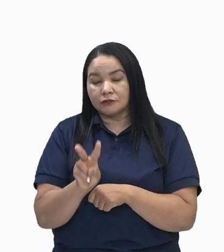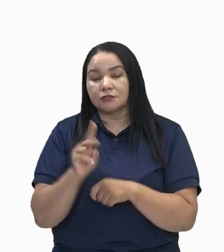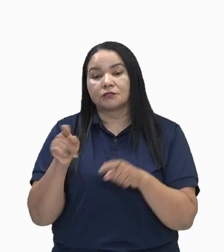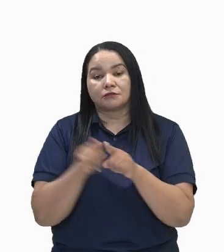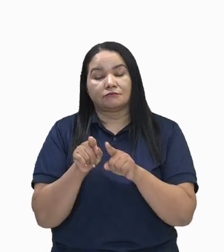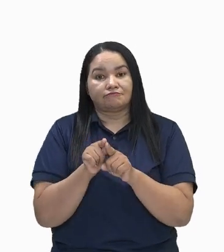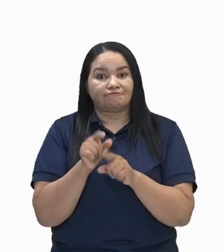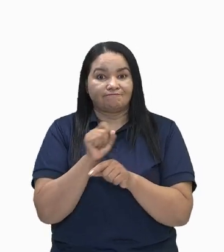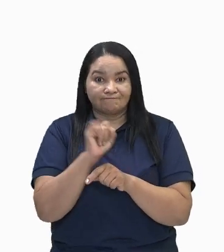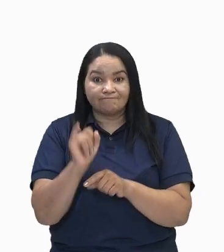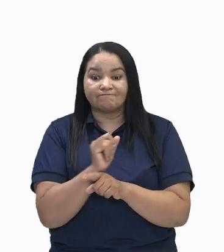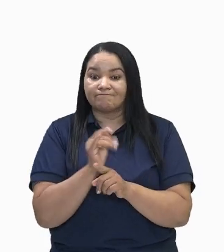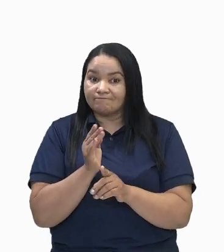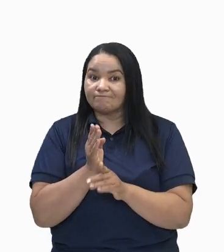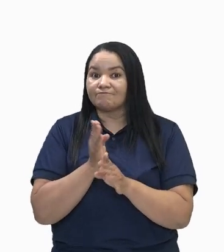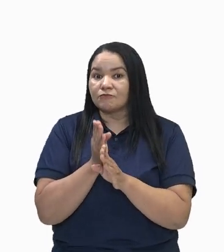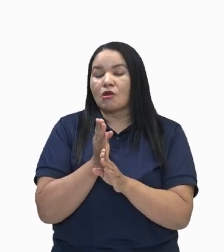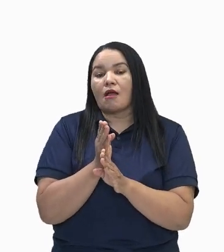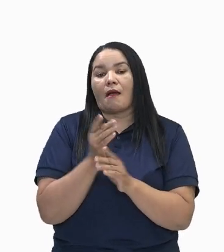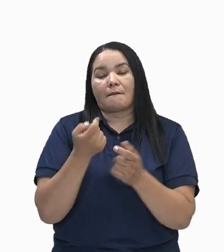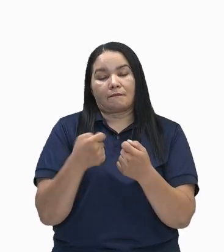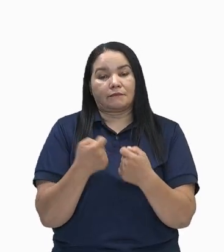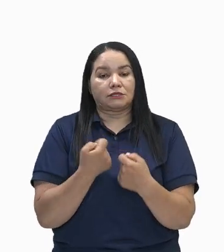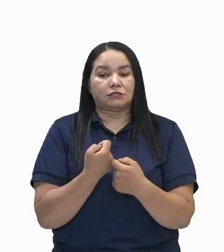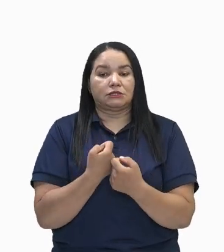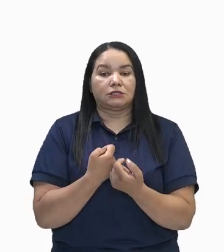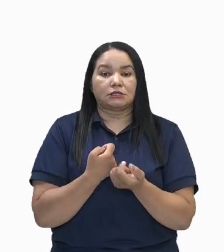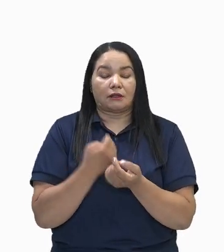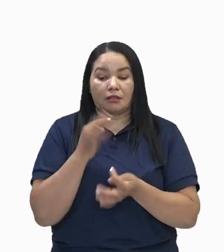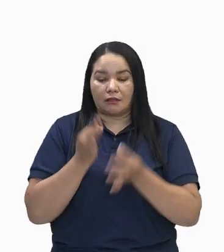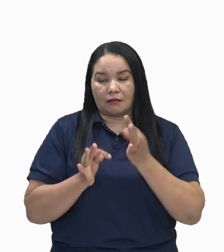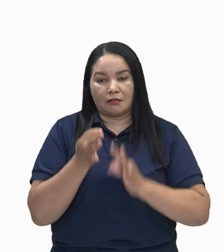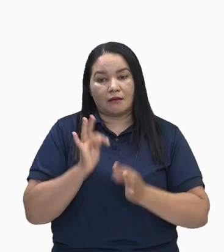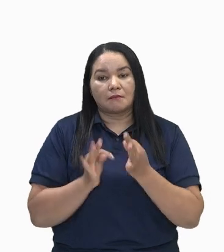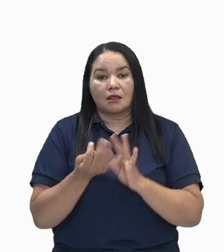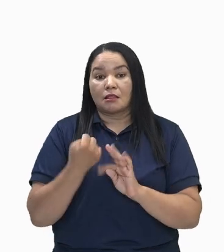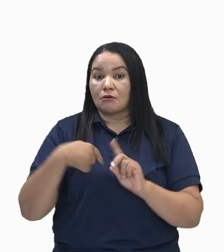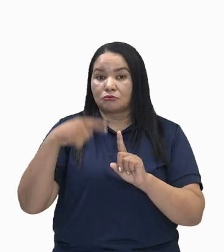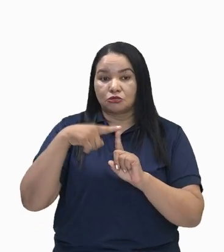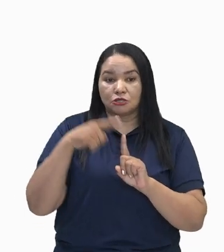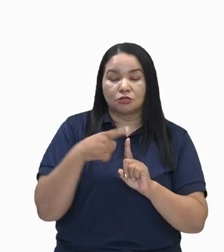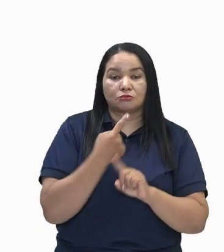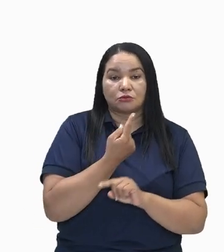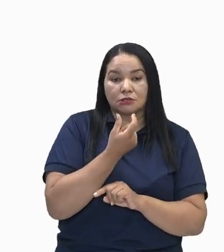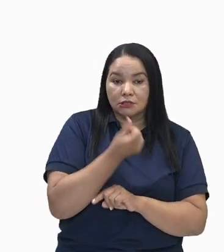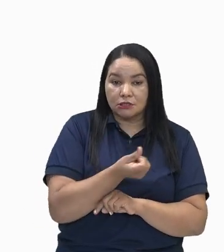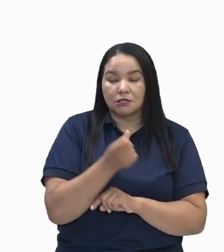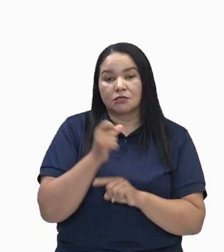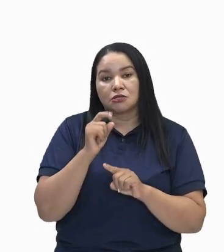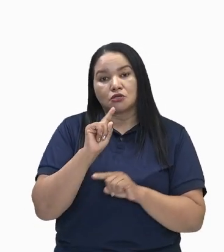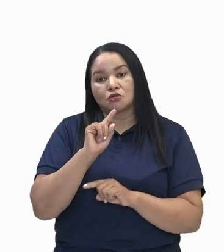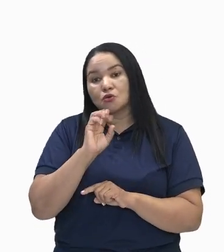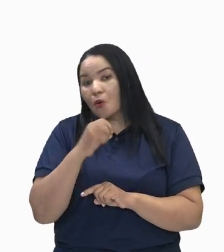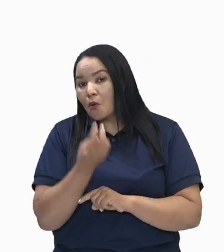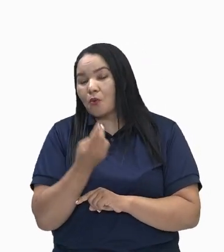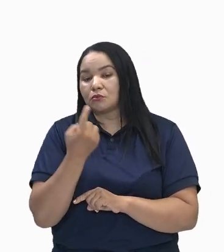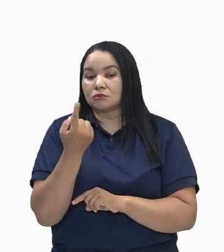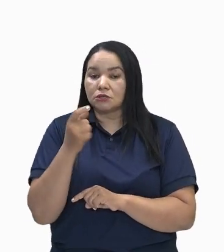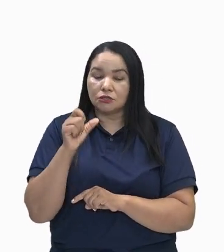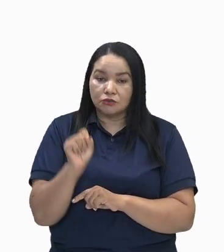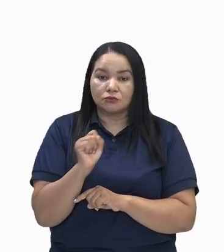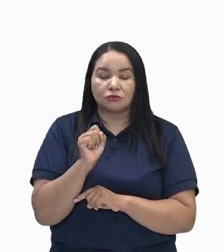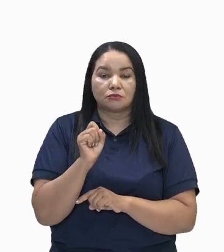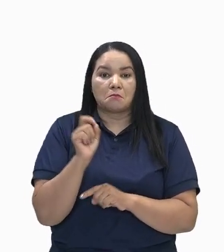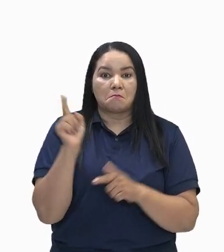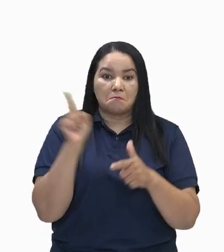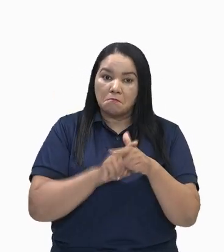identificação, né, dos tipos de HPV 16 e 18, que são